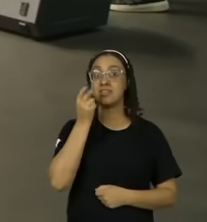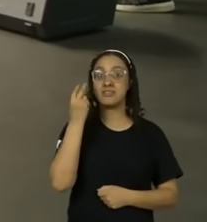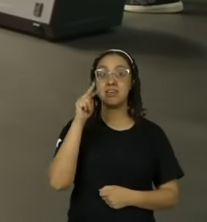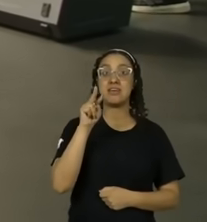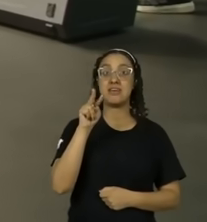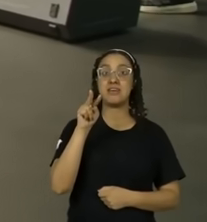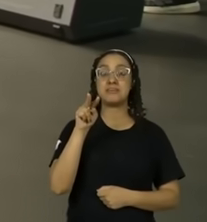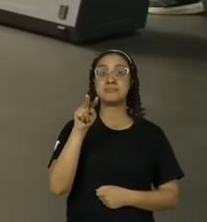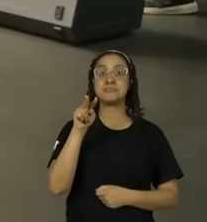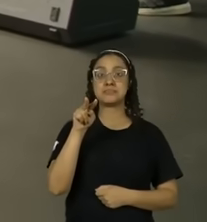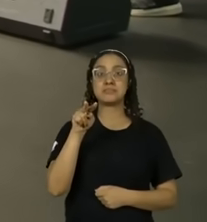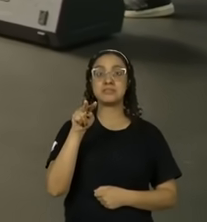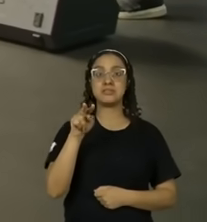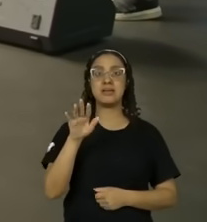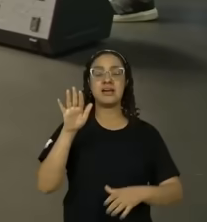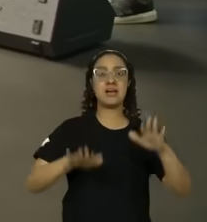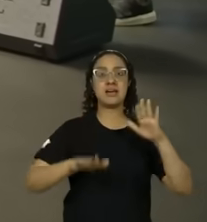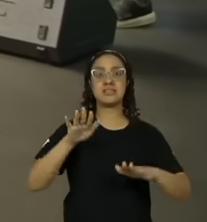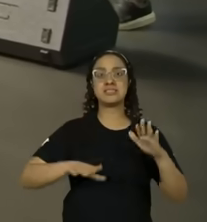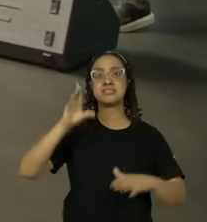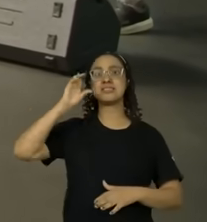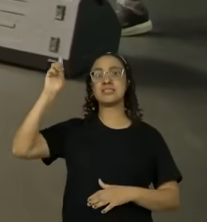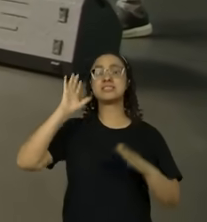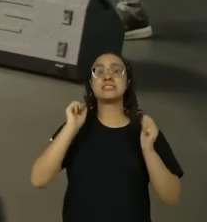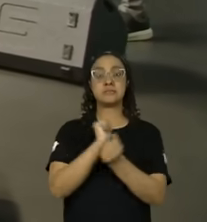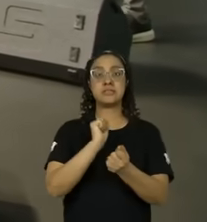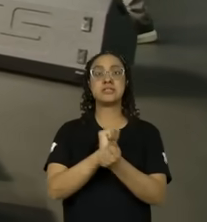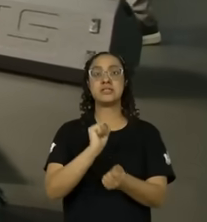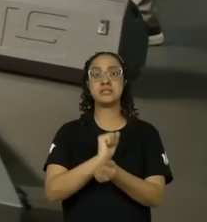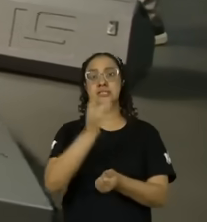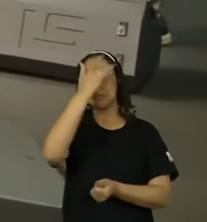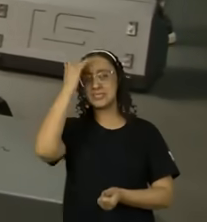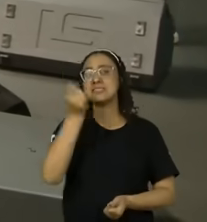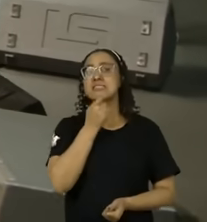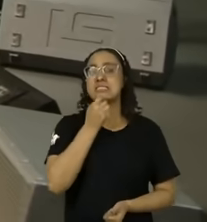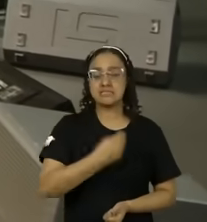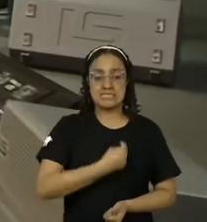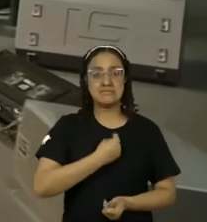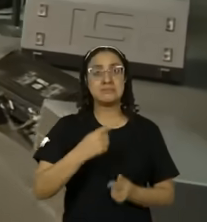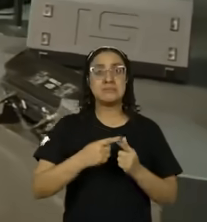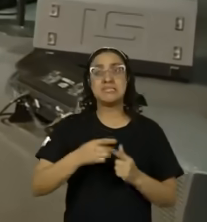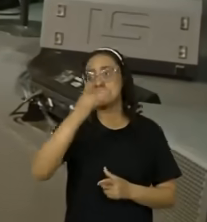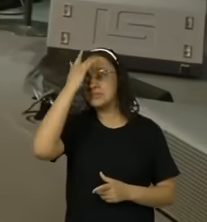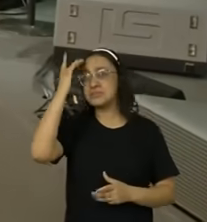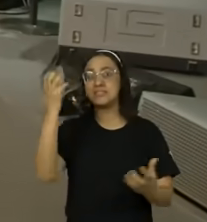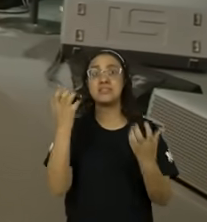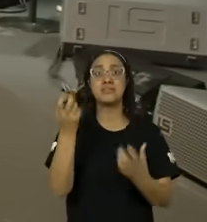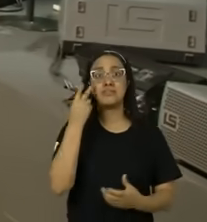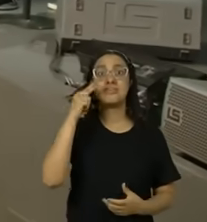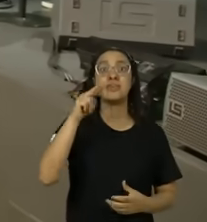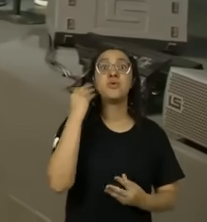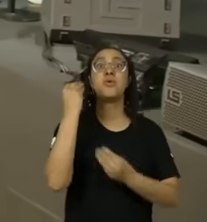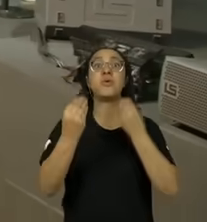pessoas vivas, porque elas ainda vão contemplar o que Deus vai fazer na sua vida. Deus falou: Jacó, você não morre, porque antes de morrer você